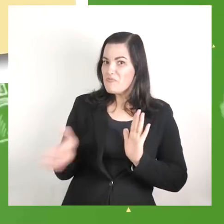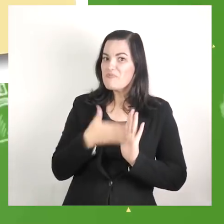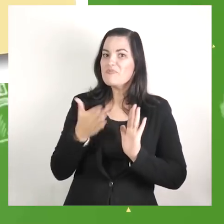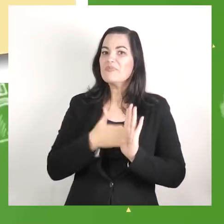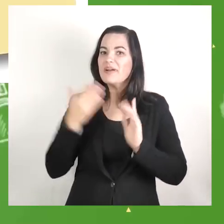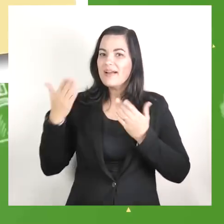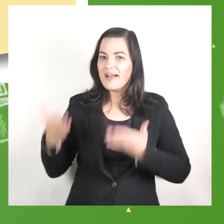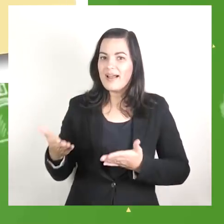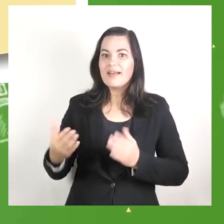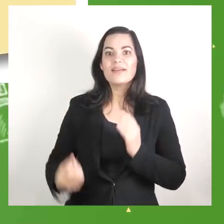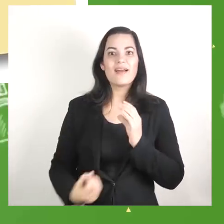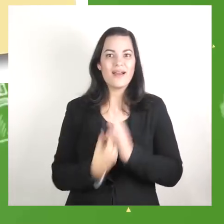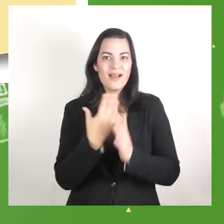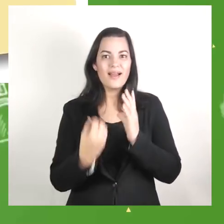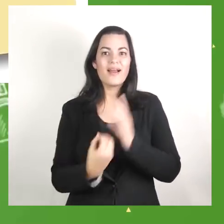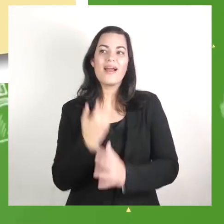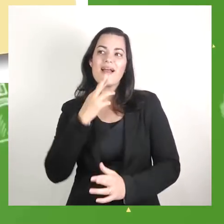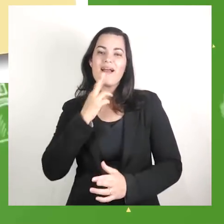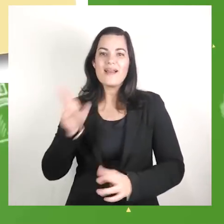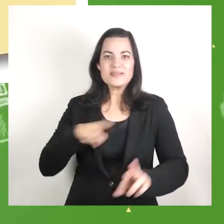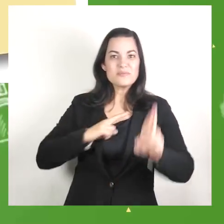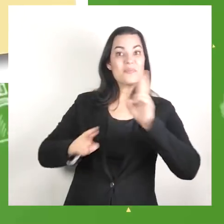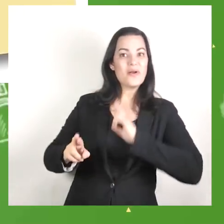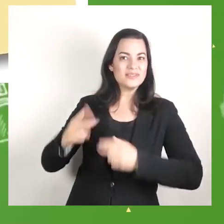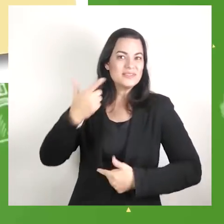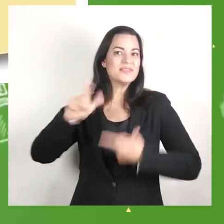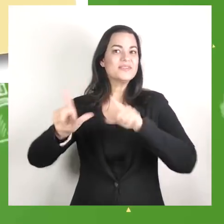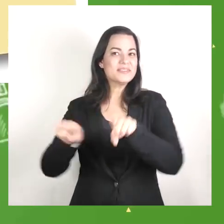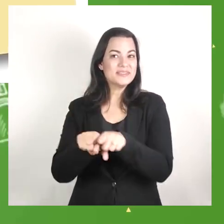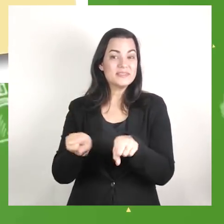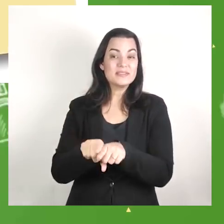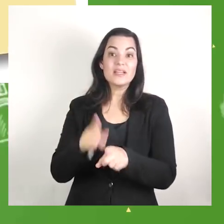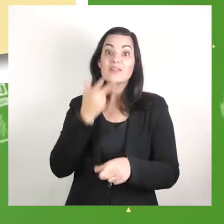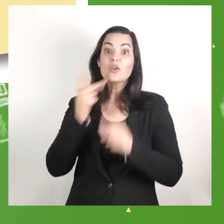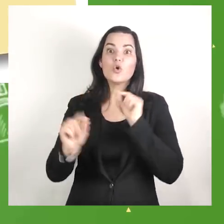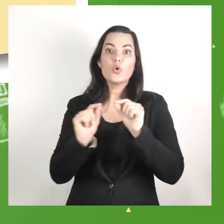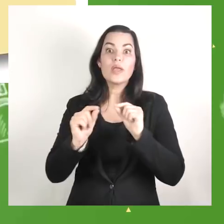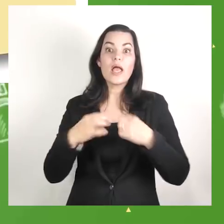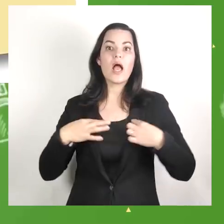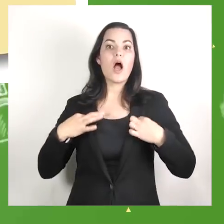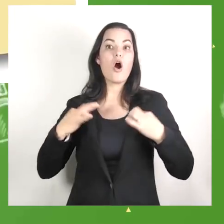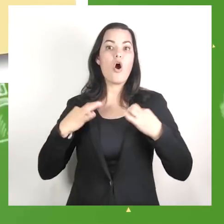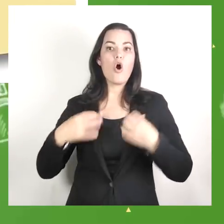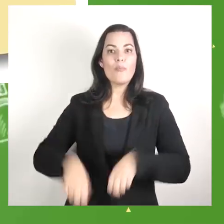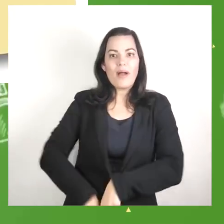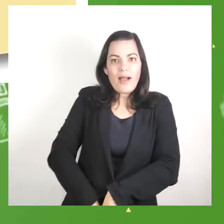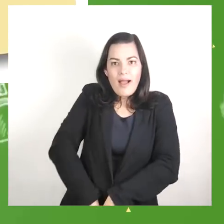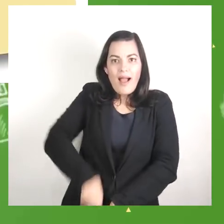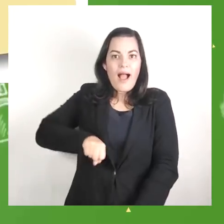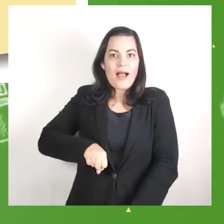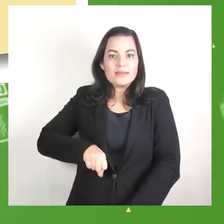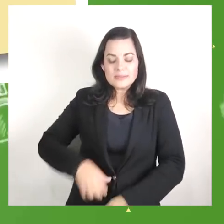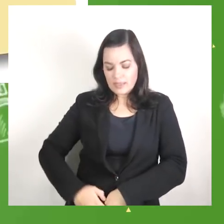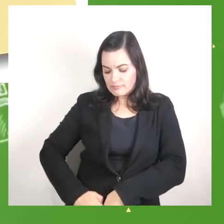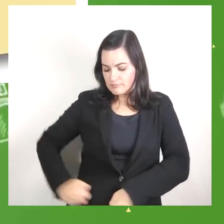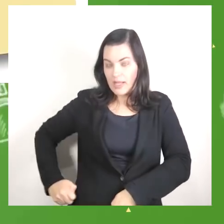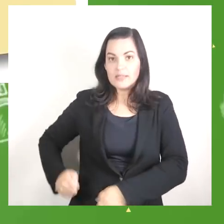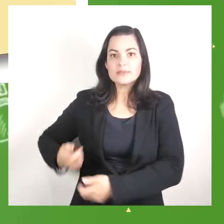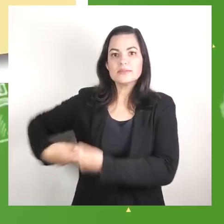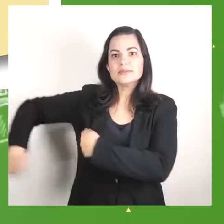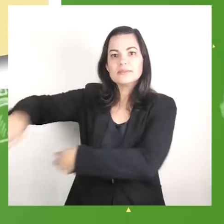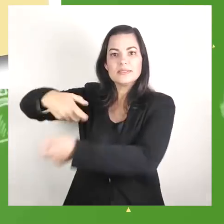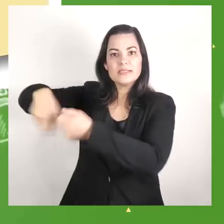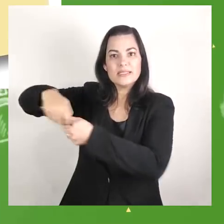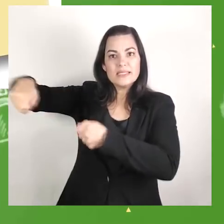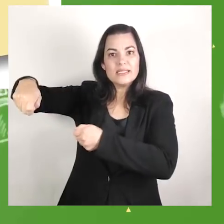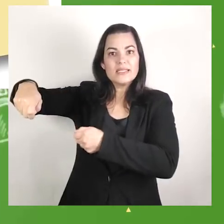proposta apareceu bastante em outras respostas. Então, elas disseram que rasgariam a blusa e amarrariam em árvores,